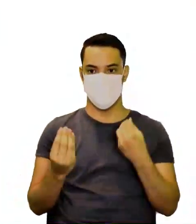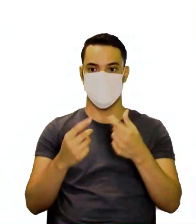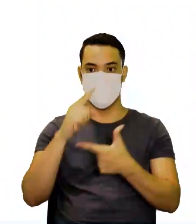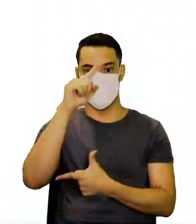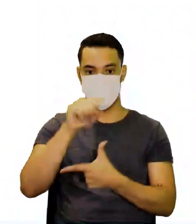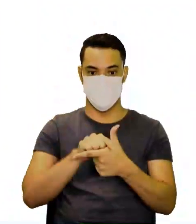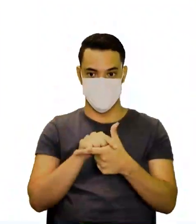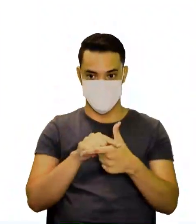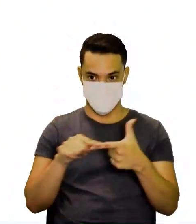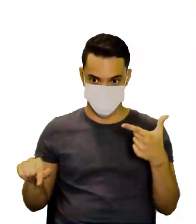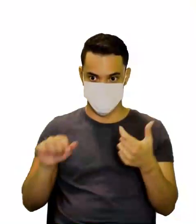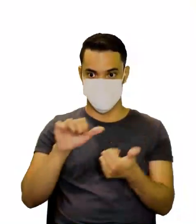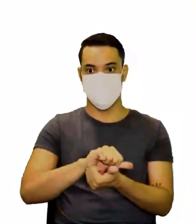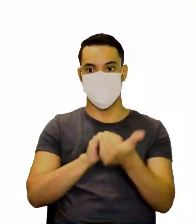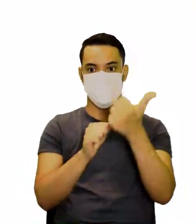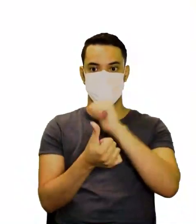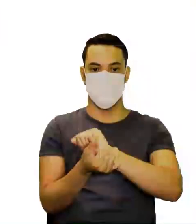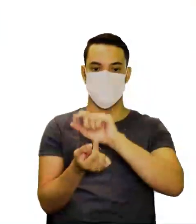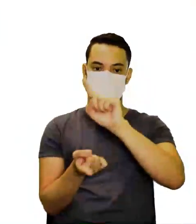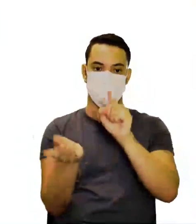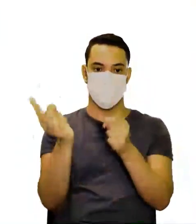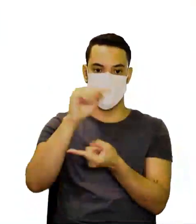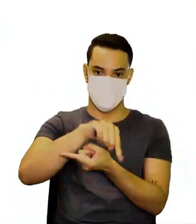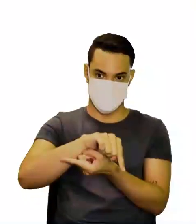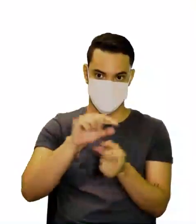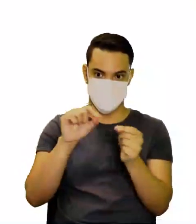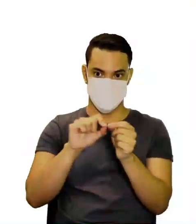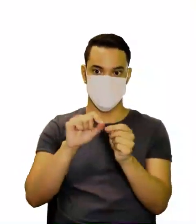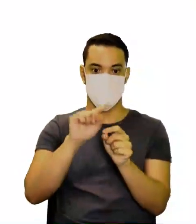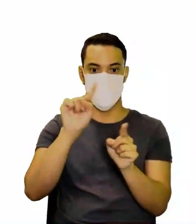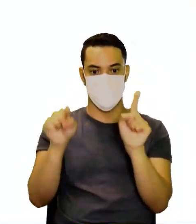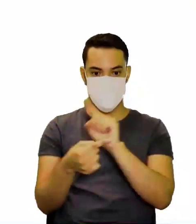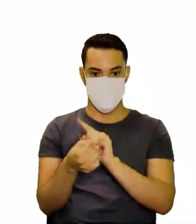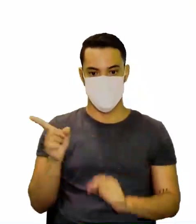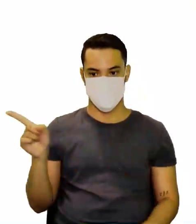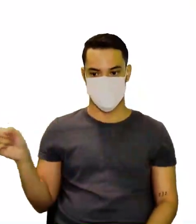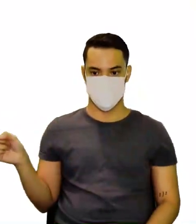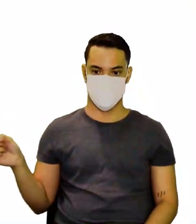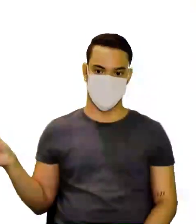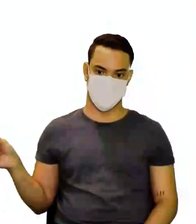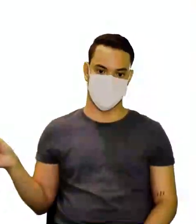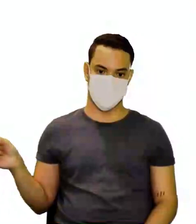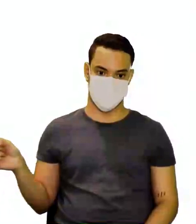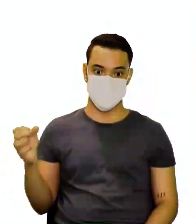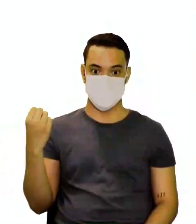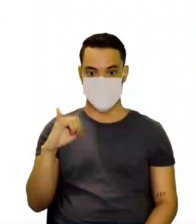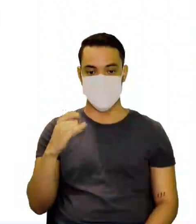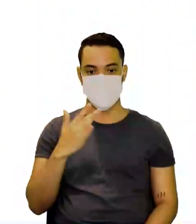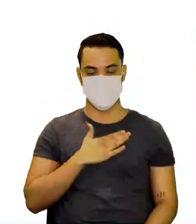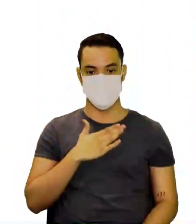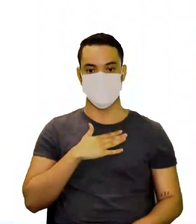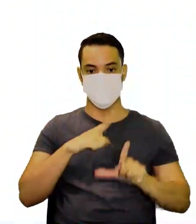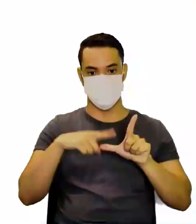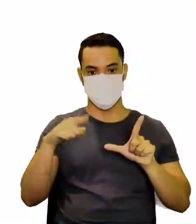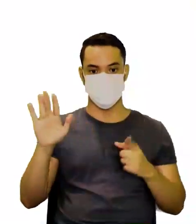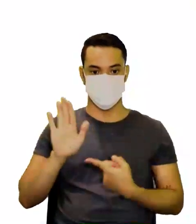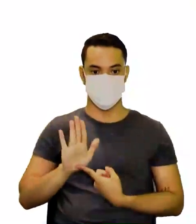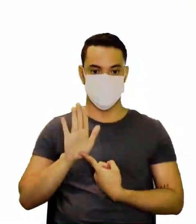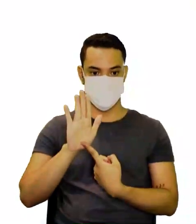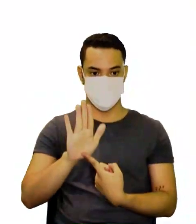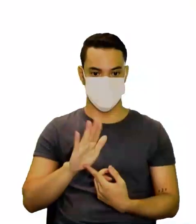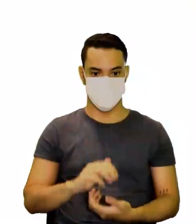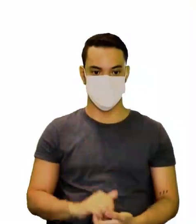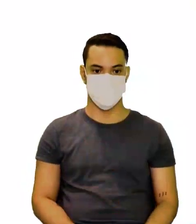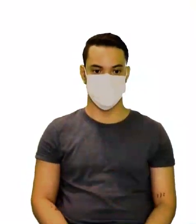dividindo, ele passa para cá, né? Faz o inverso, olha aqui, ó. Se pelo meu gráfico, deixa eu apagar que está